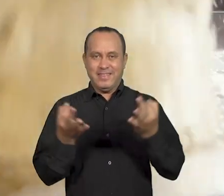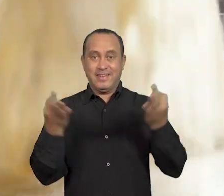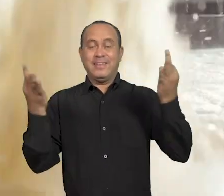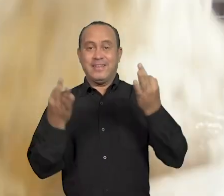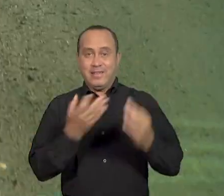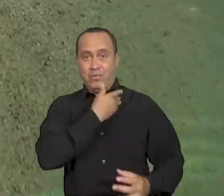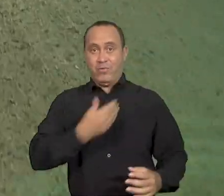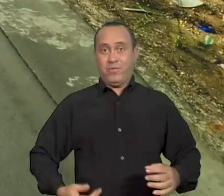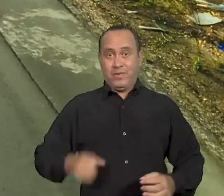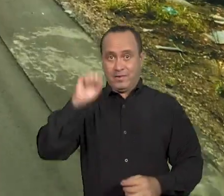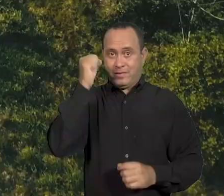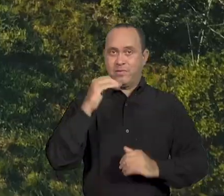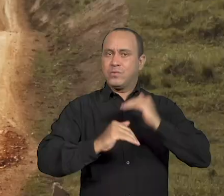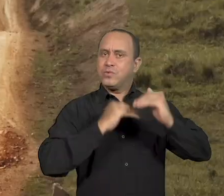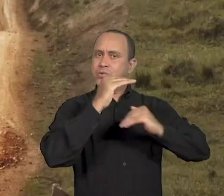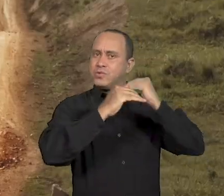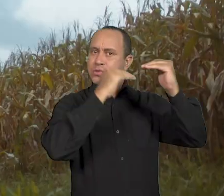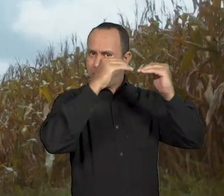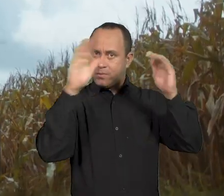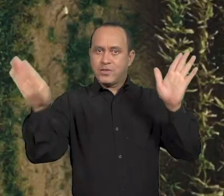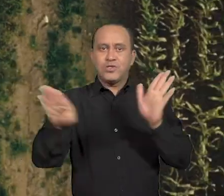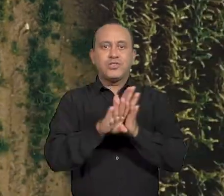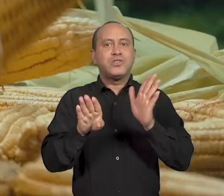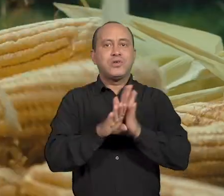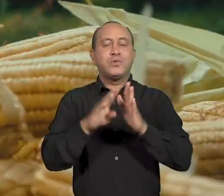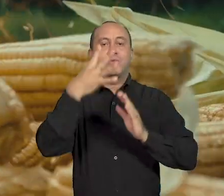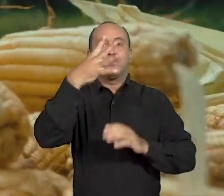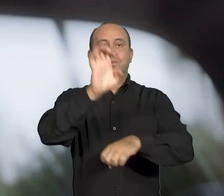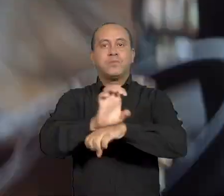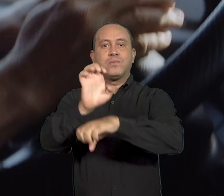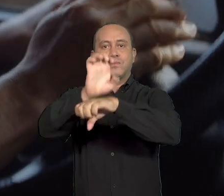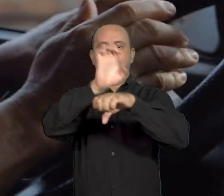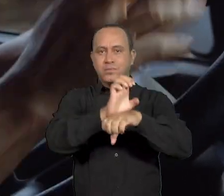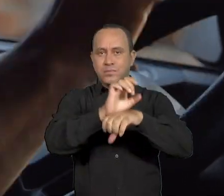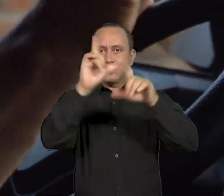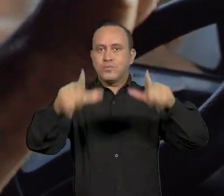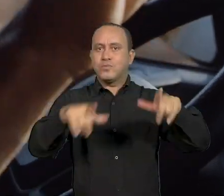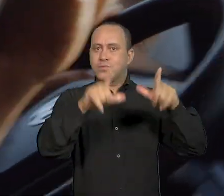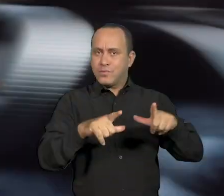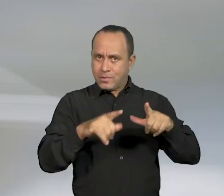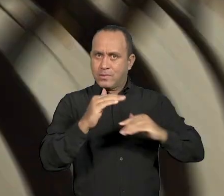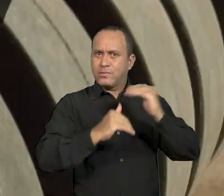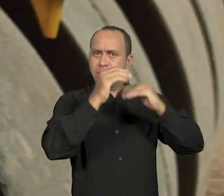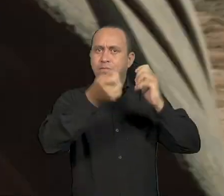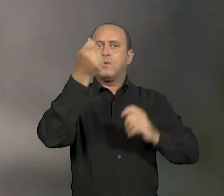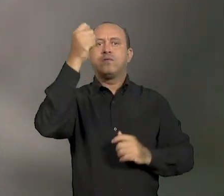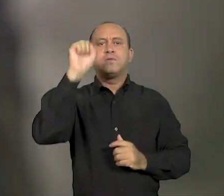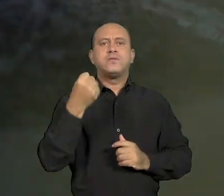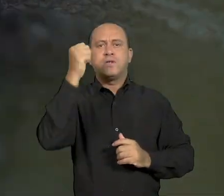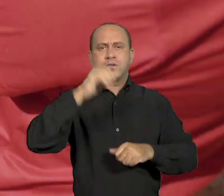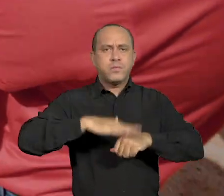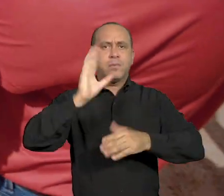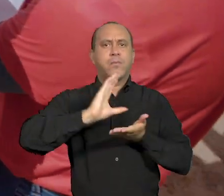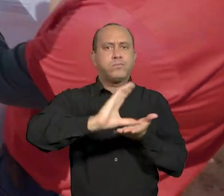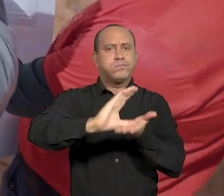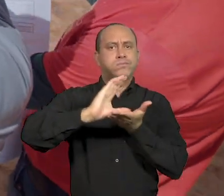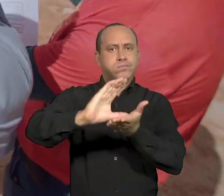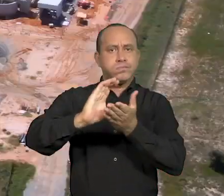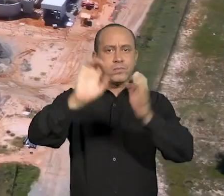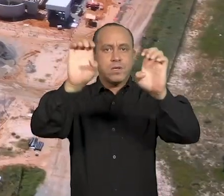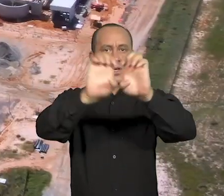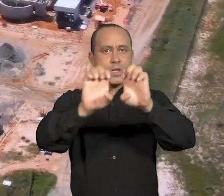que tá, tá que tá. O desenvolvimento tá chegando nos quatro cantos do estado. Com o Desenvolve Sergipe é mais